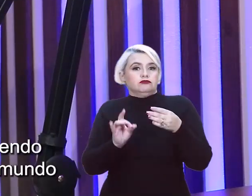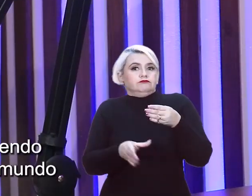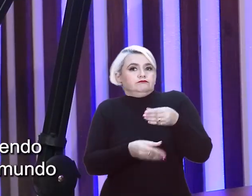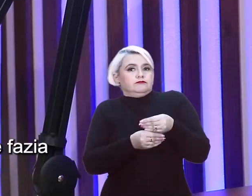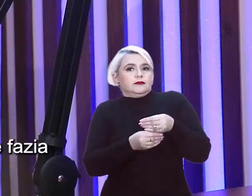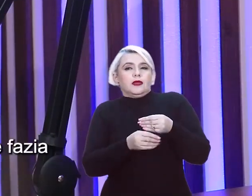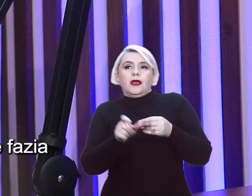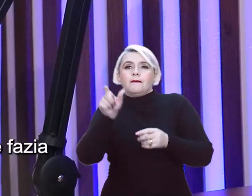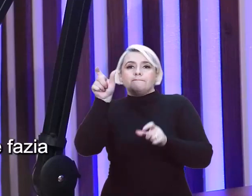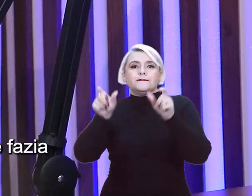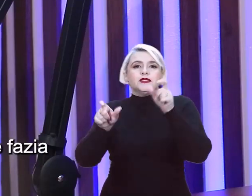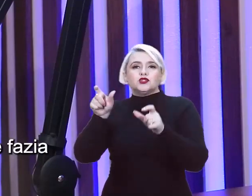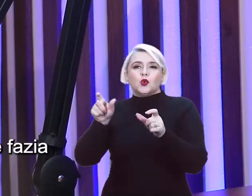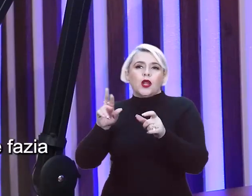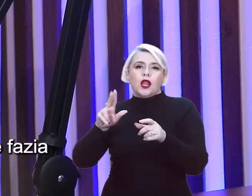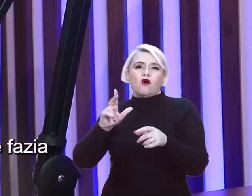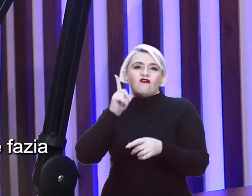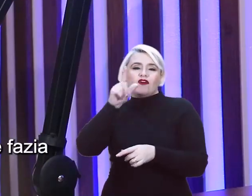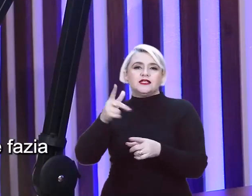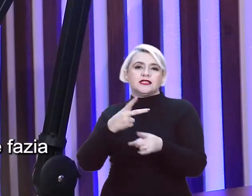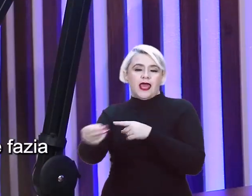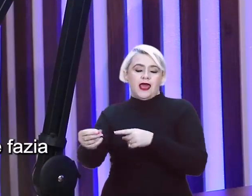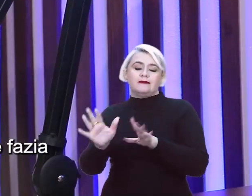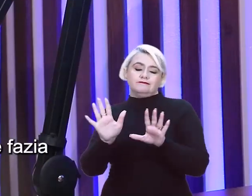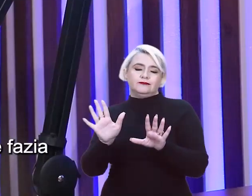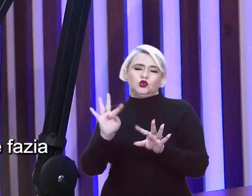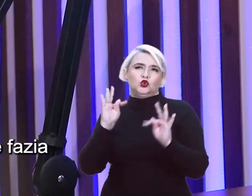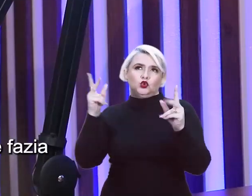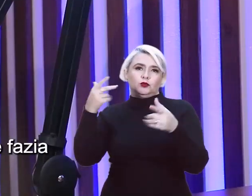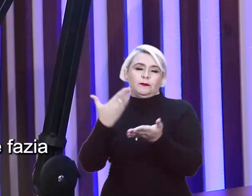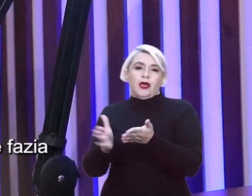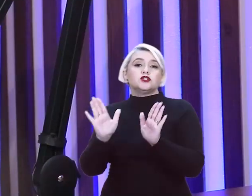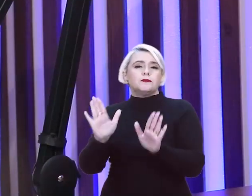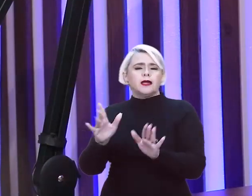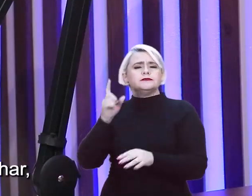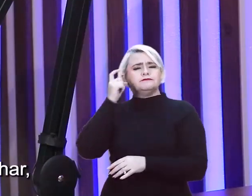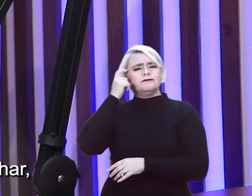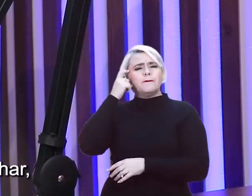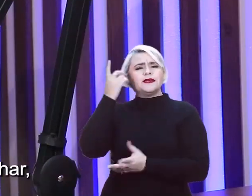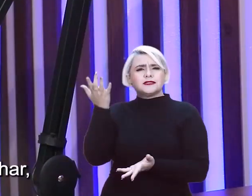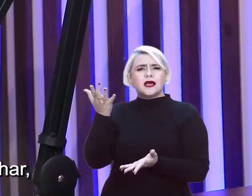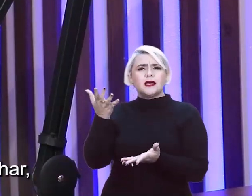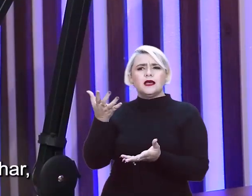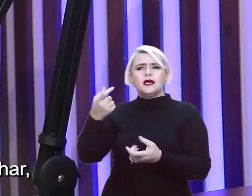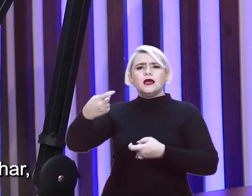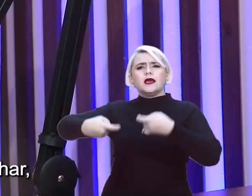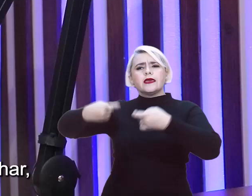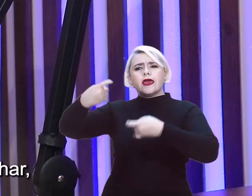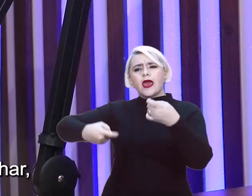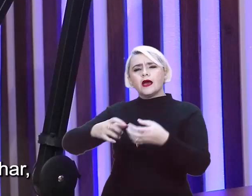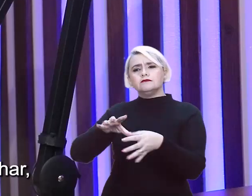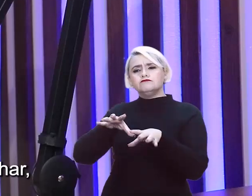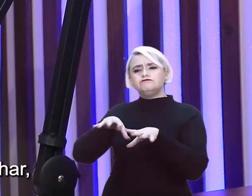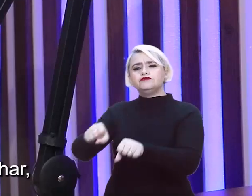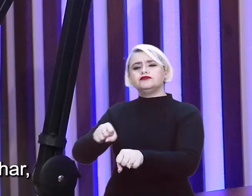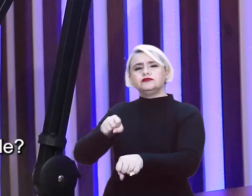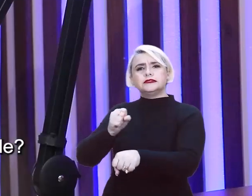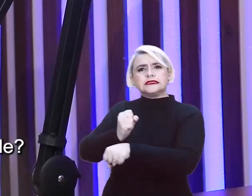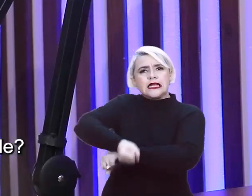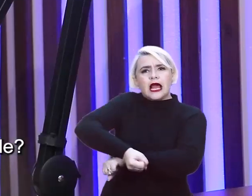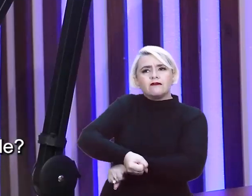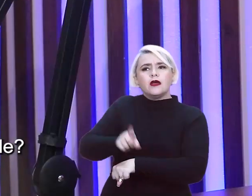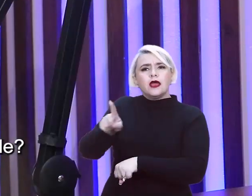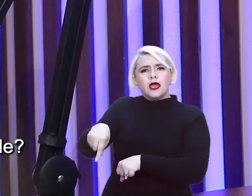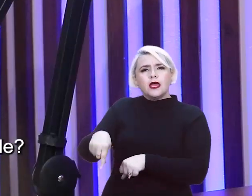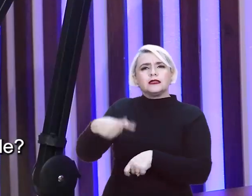vence guerra, todo mundo perde. Mas ele venceu. O que ele fazia? Escravizava. Tá, mas fazia o que o escravizado? Ia trabalhar? Ia